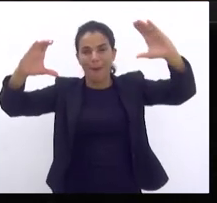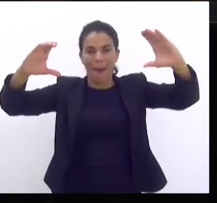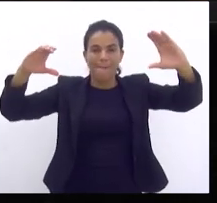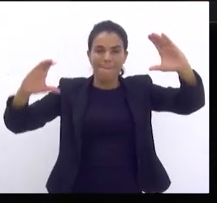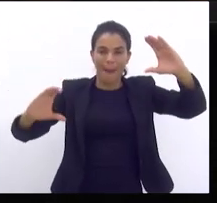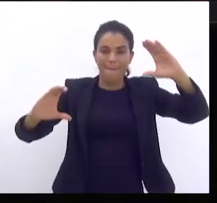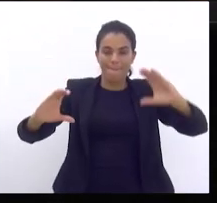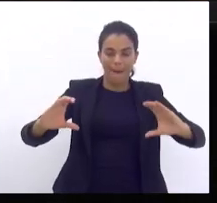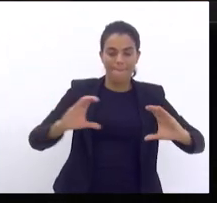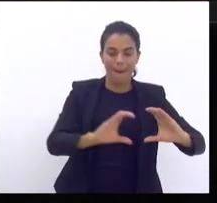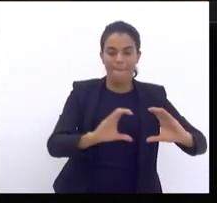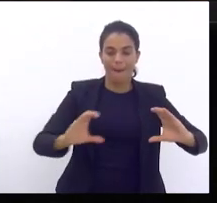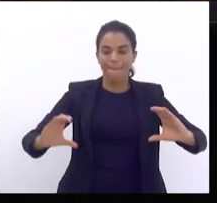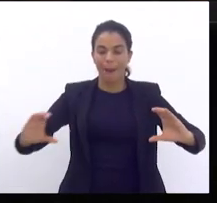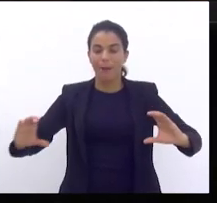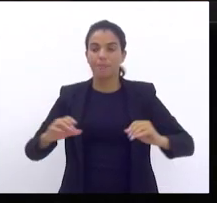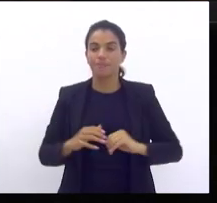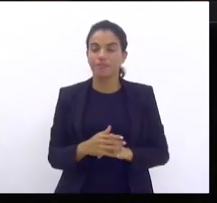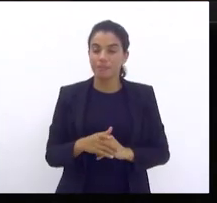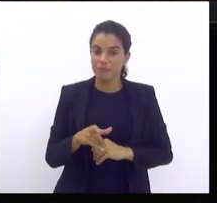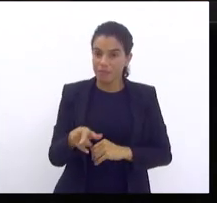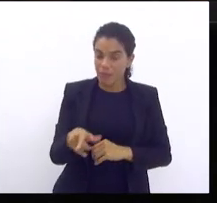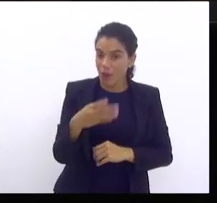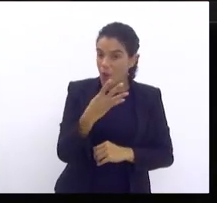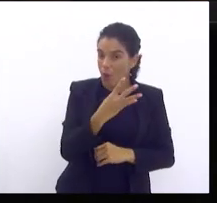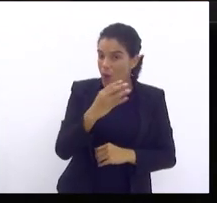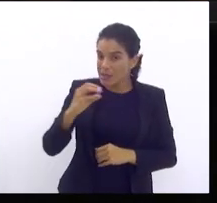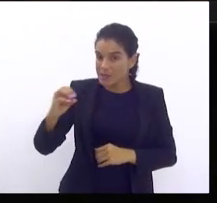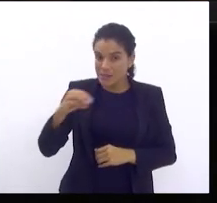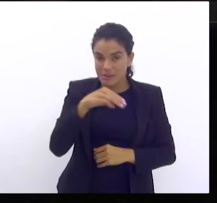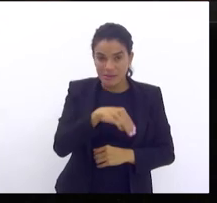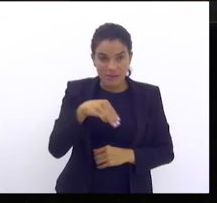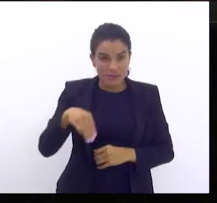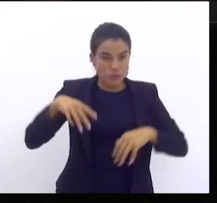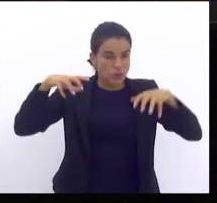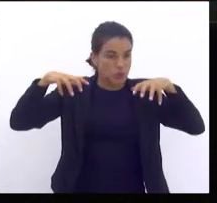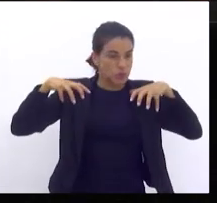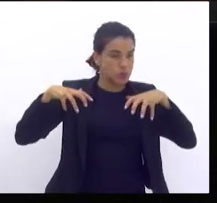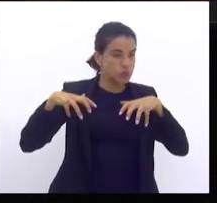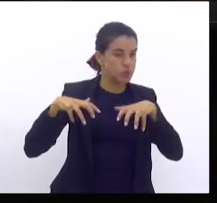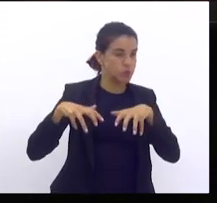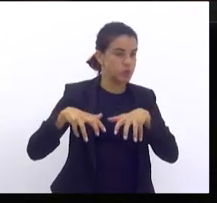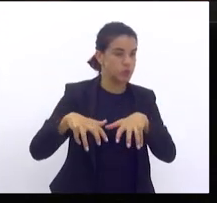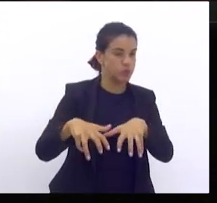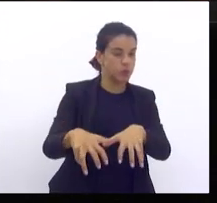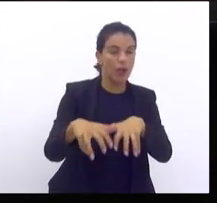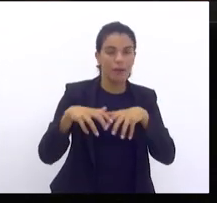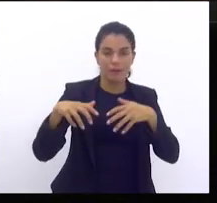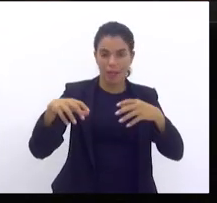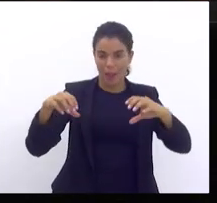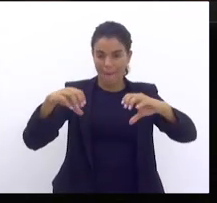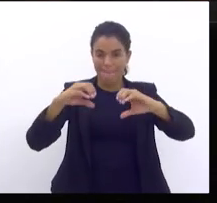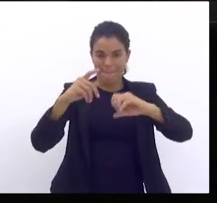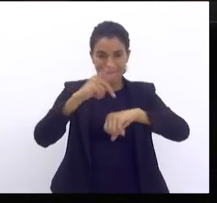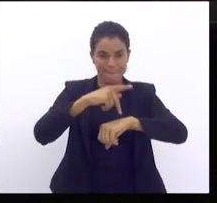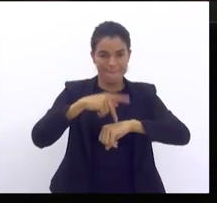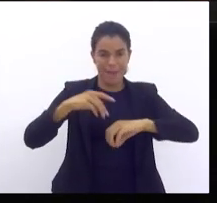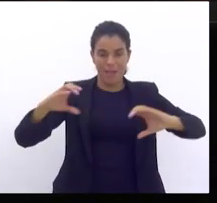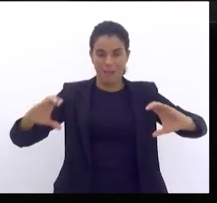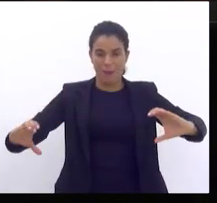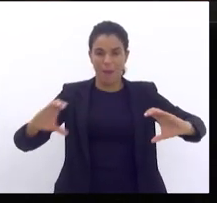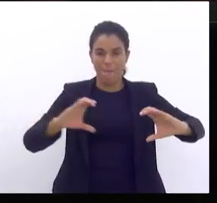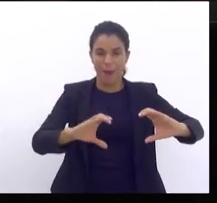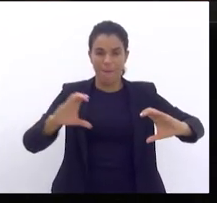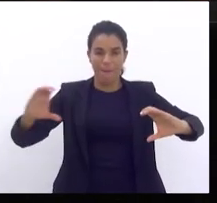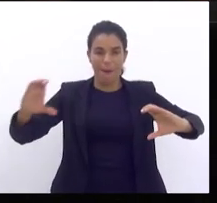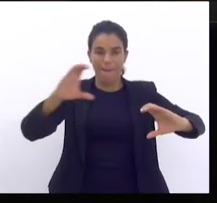e com esse volume 400 MM de chuva né Cada barragem dessa devia